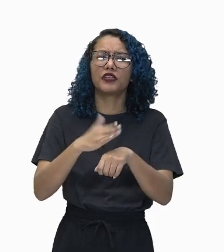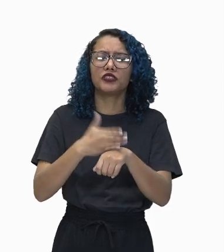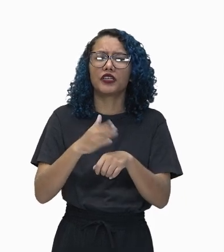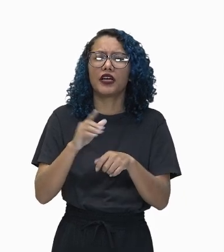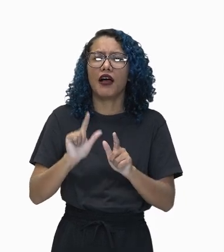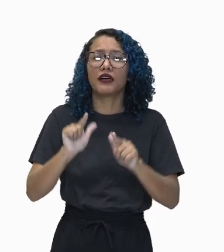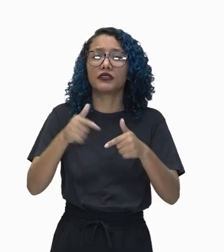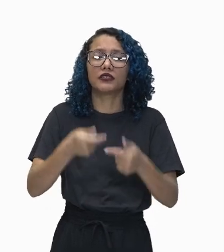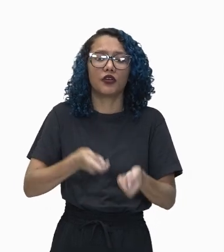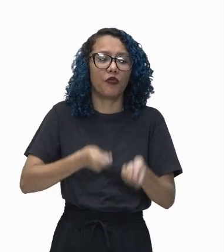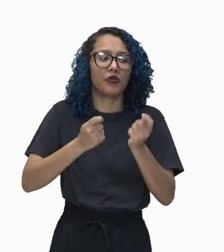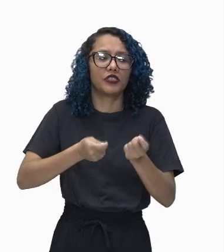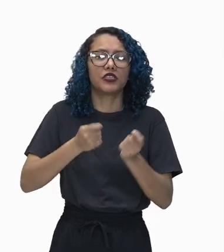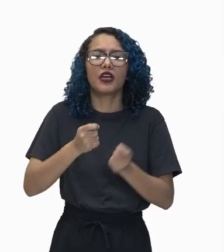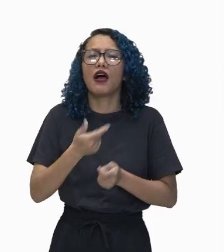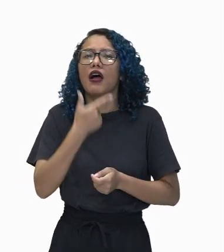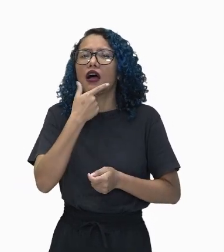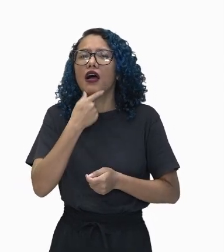Eu pergunto para vocês.